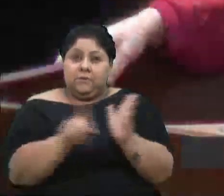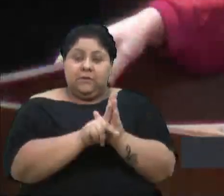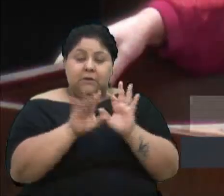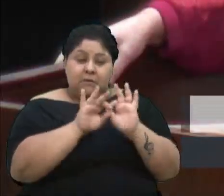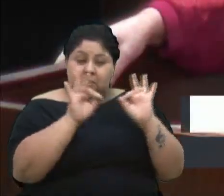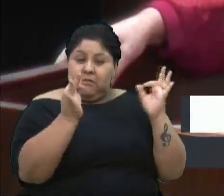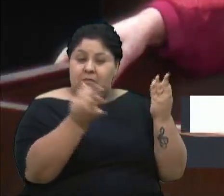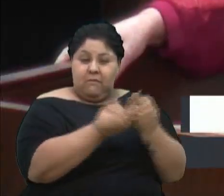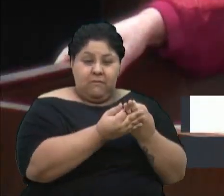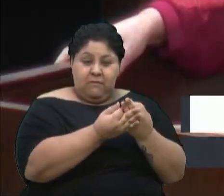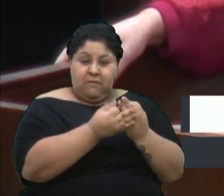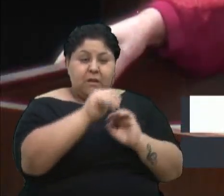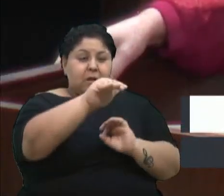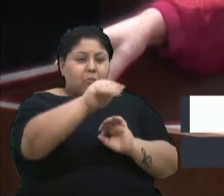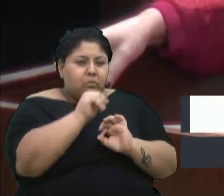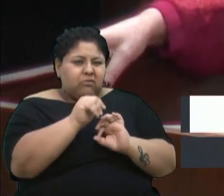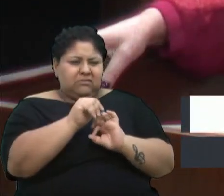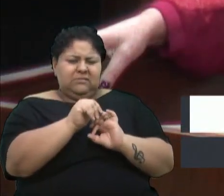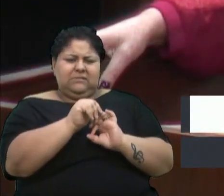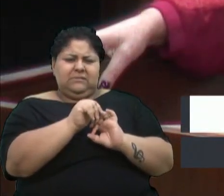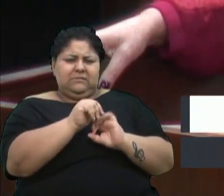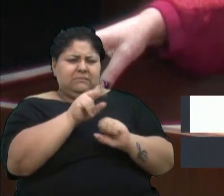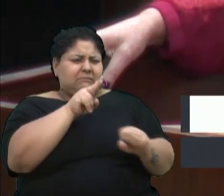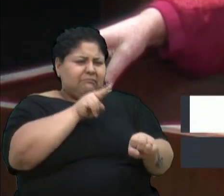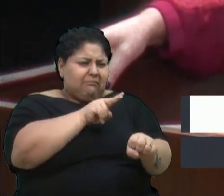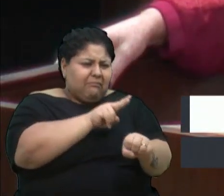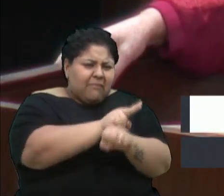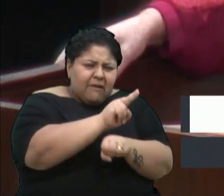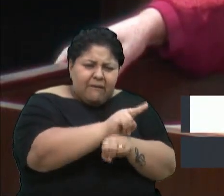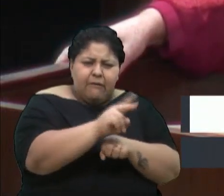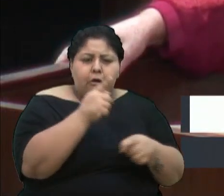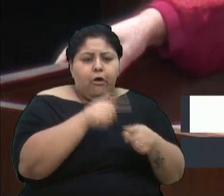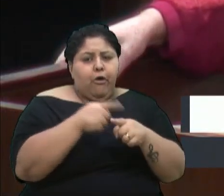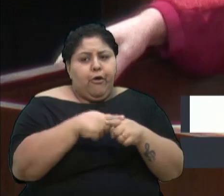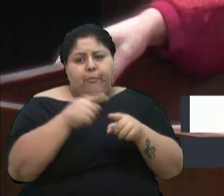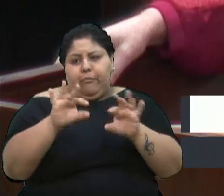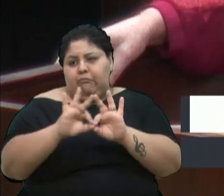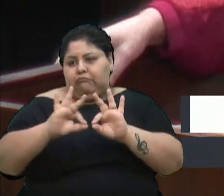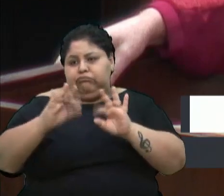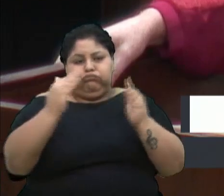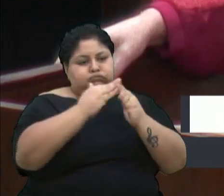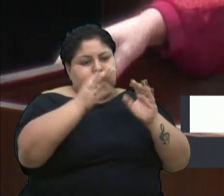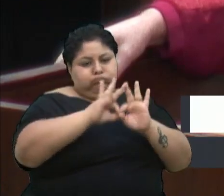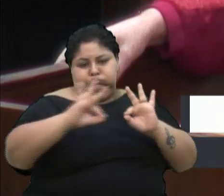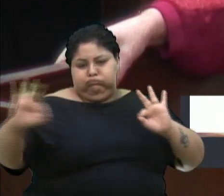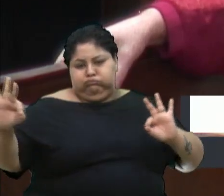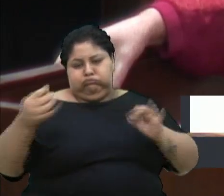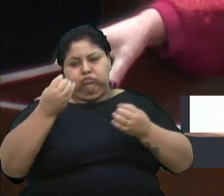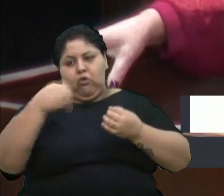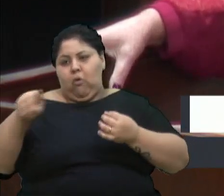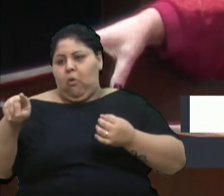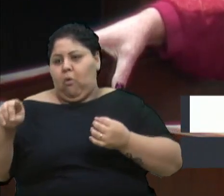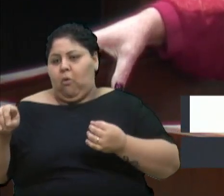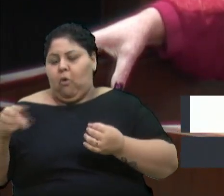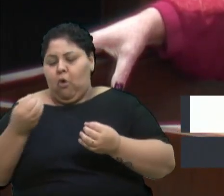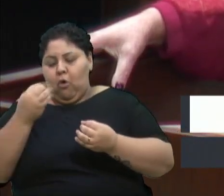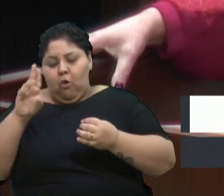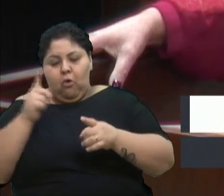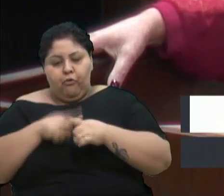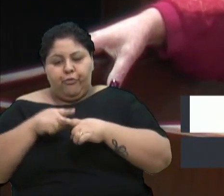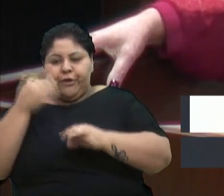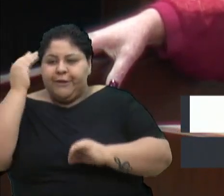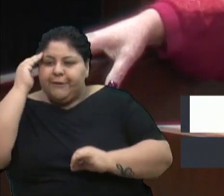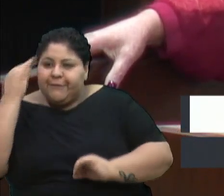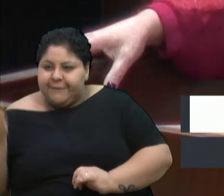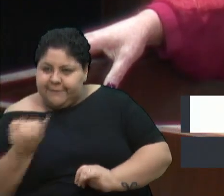família não busca esta vaga, ou porque mora distante, ou porque não entende da importância, nem